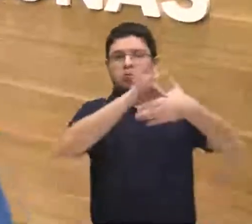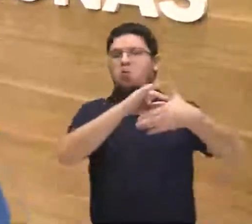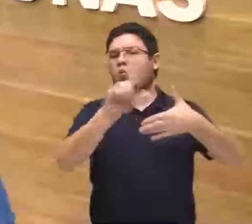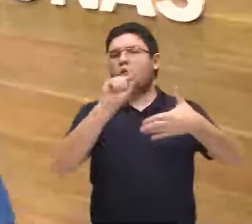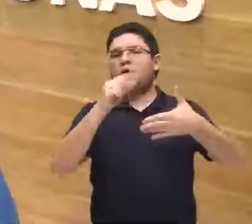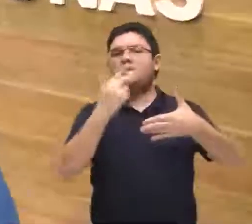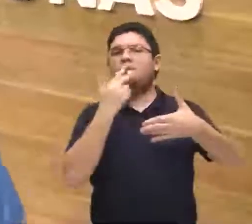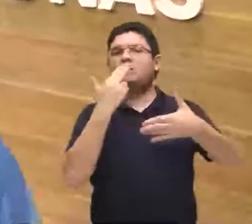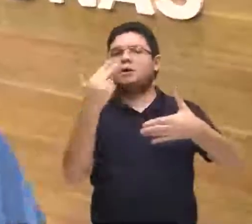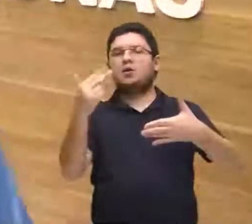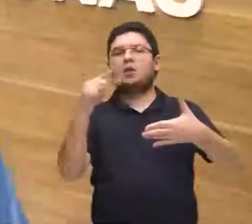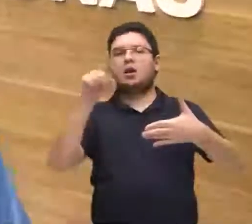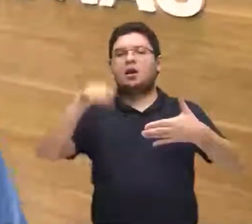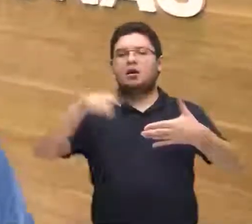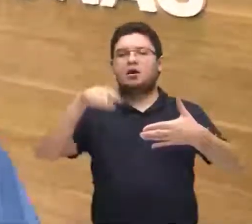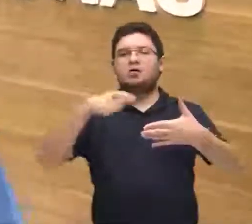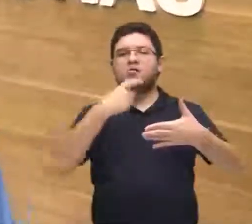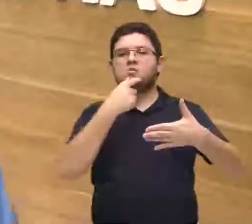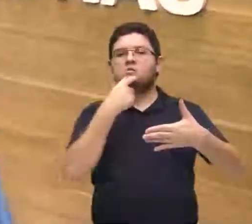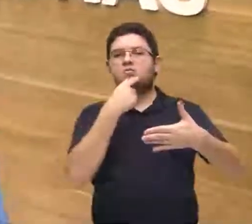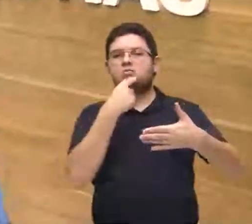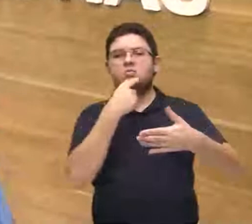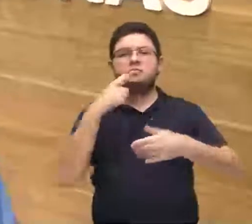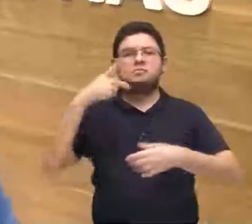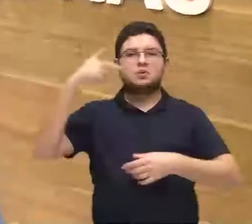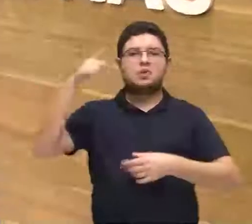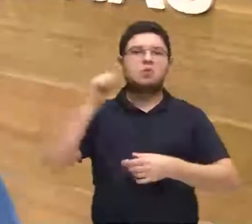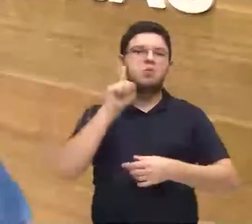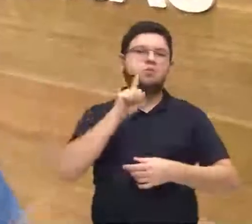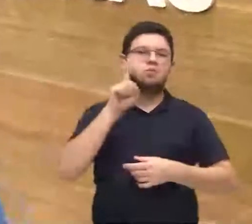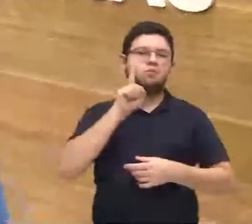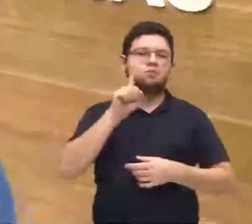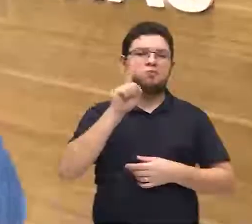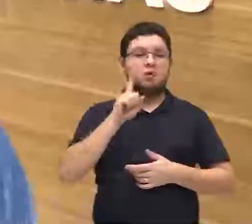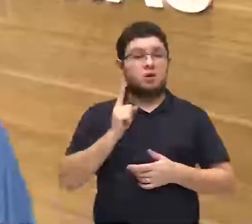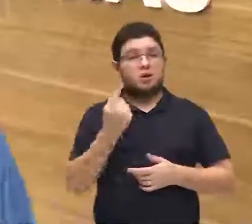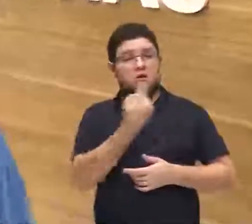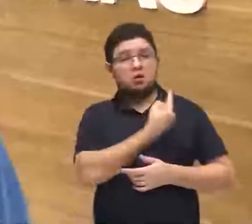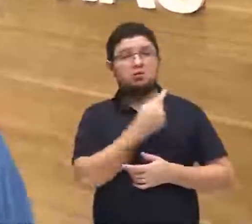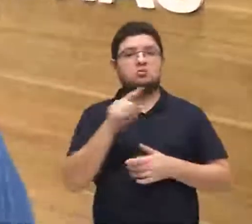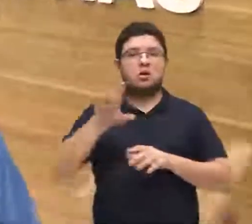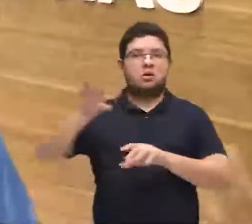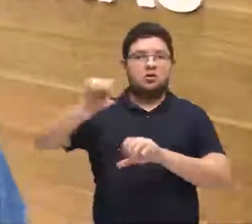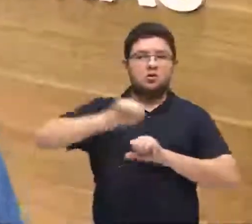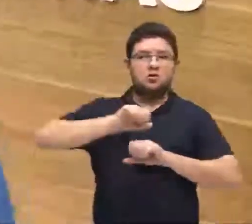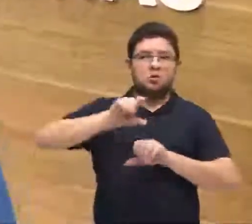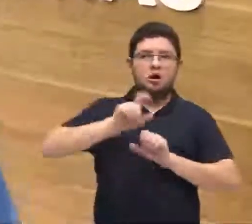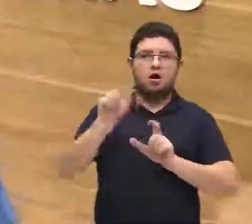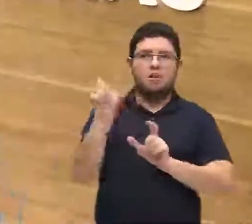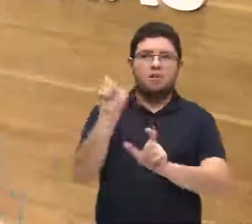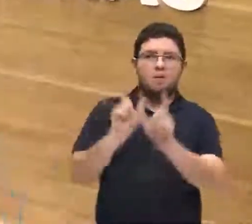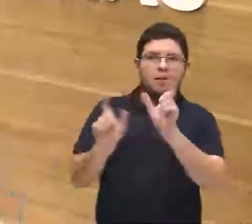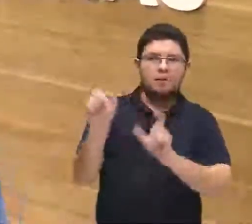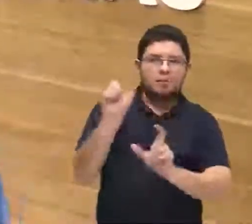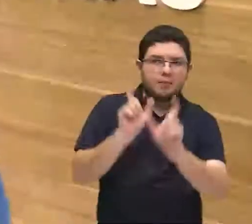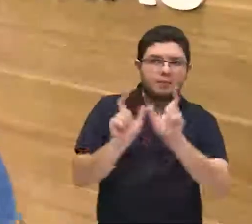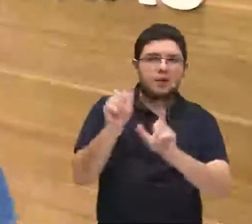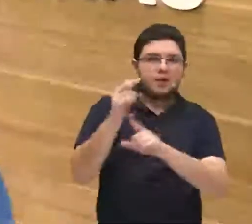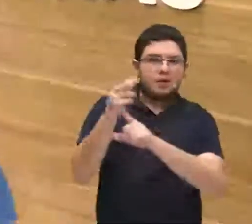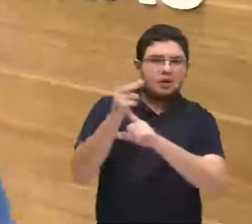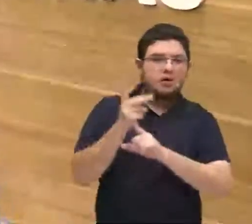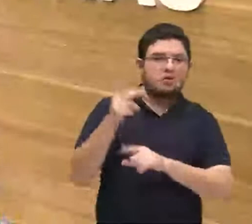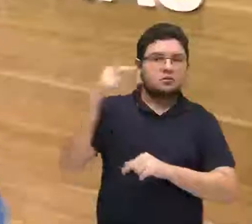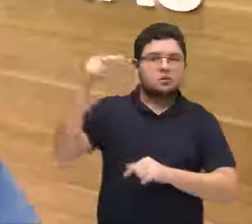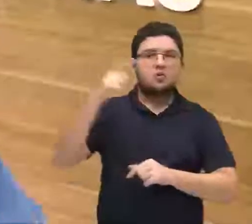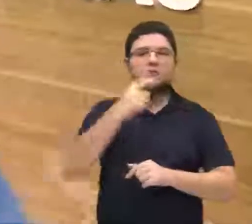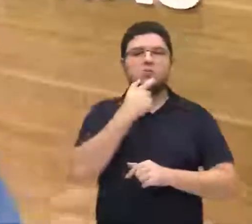a língua inglesa, por conta dos Estados Unidos, né? Então, a gente acaba também, por mais esse processo, emprestando termos do inglês